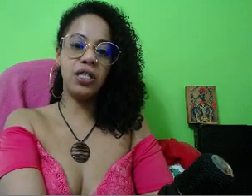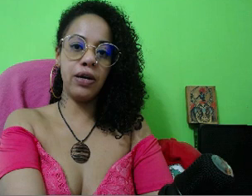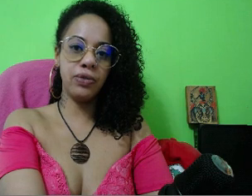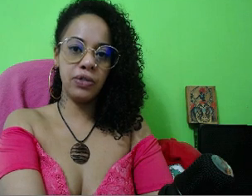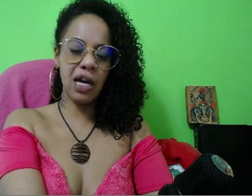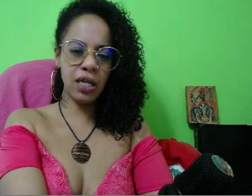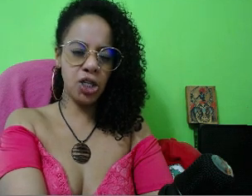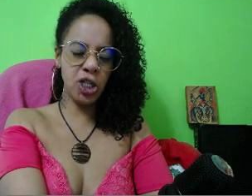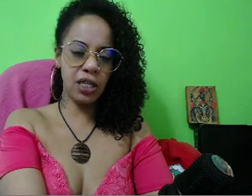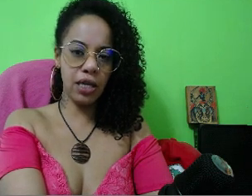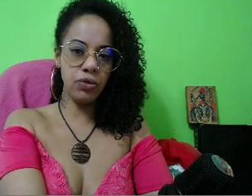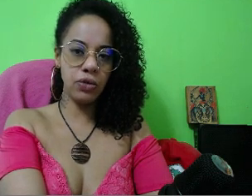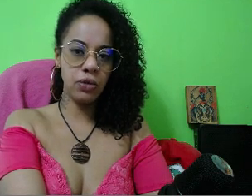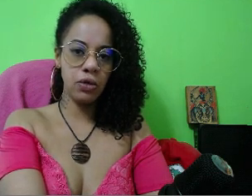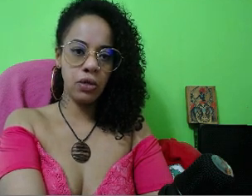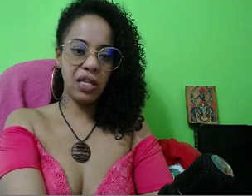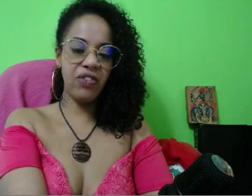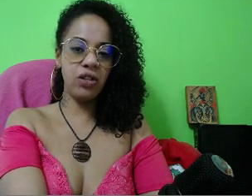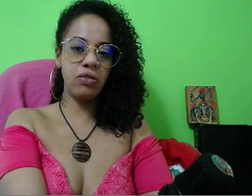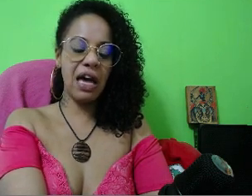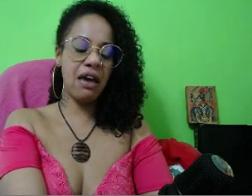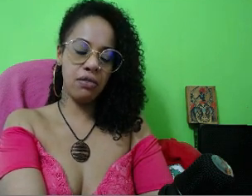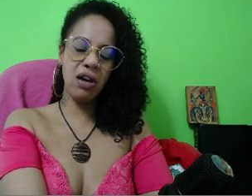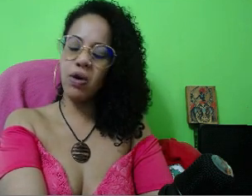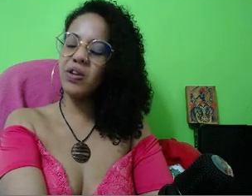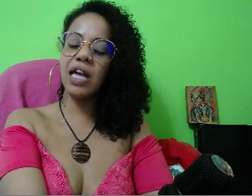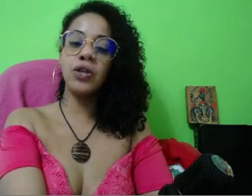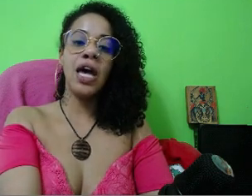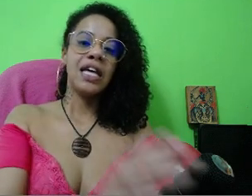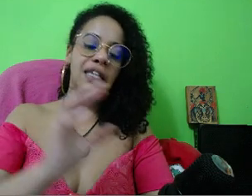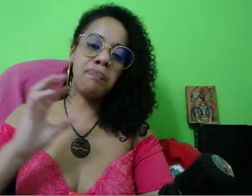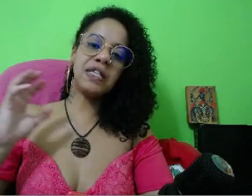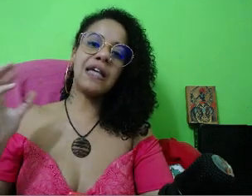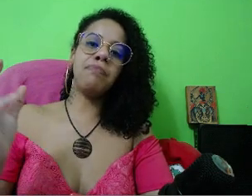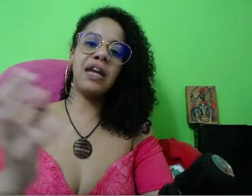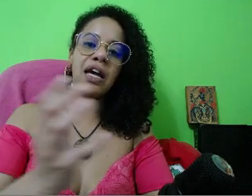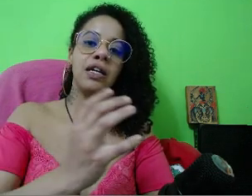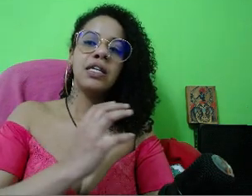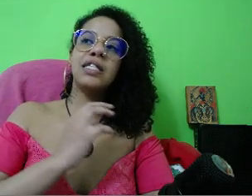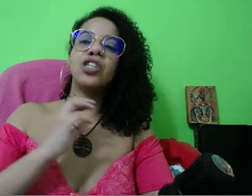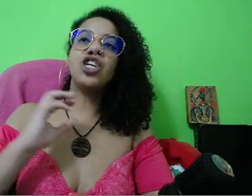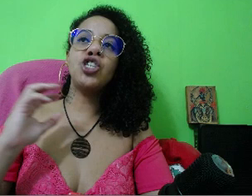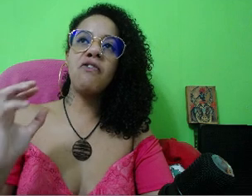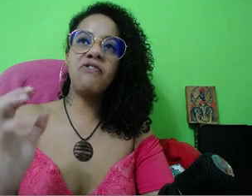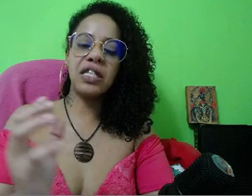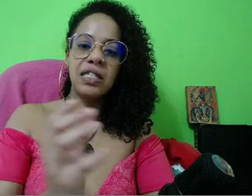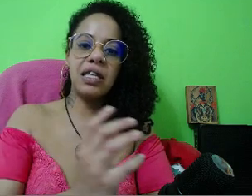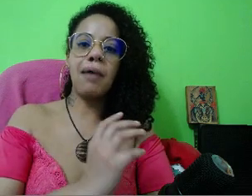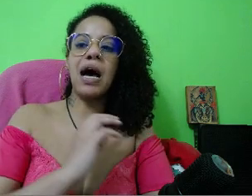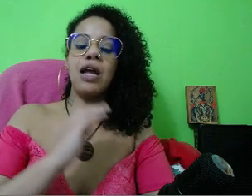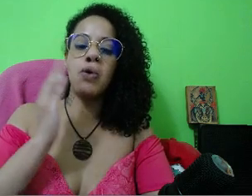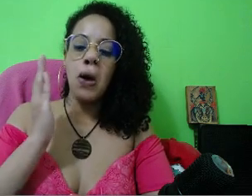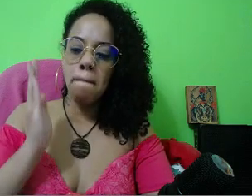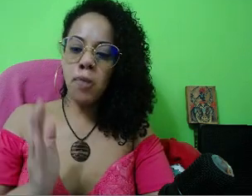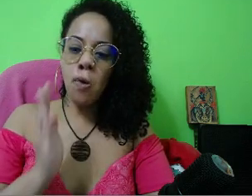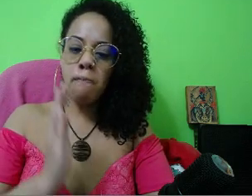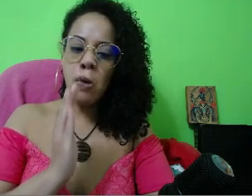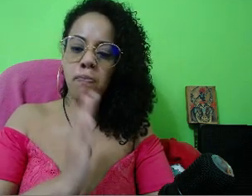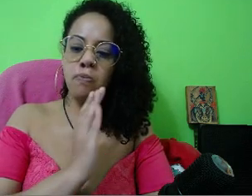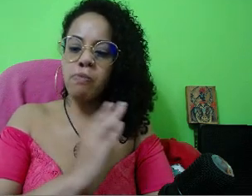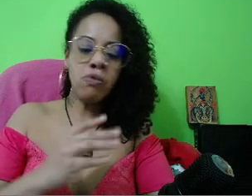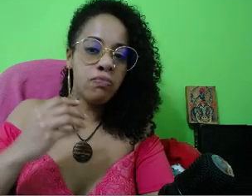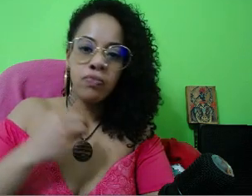tá falando de Deus acredita em Deus tá falando não eu entendo você percebe né se a gente não faz esse trabalho